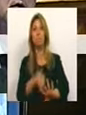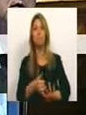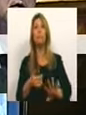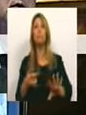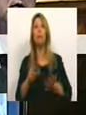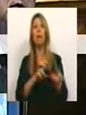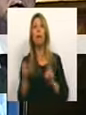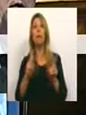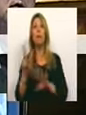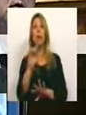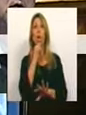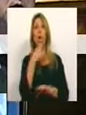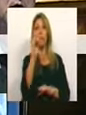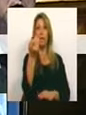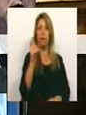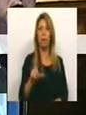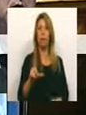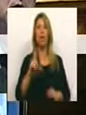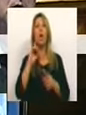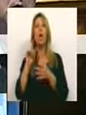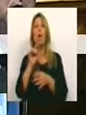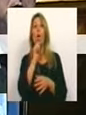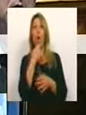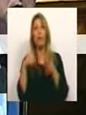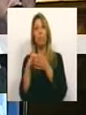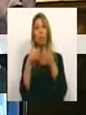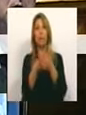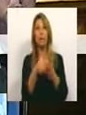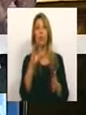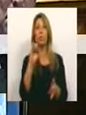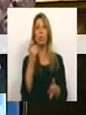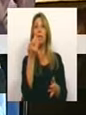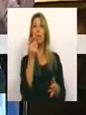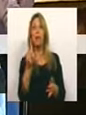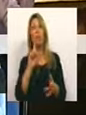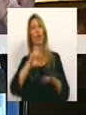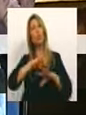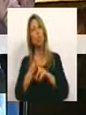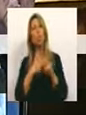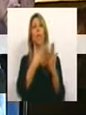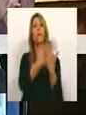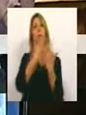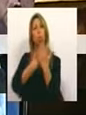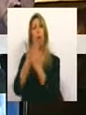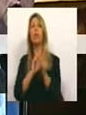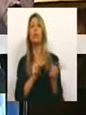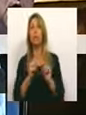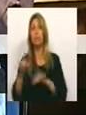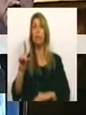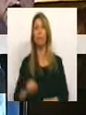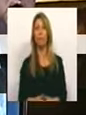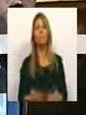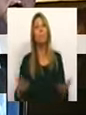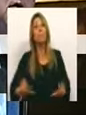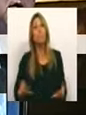Código Civil, alterando o Código de Processo Civil, bem como outros diplomas. É verdade, senhoras e senhores